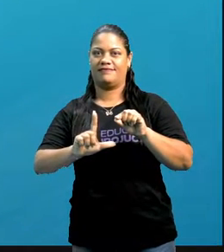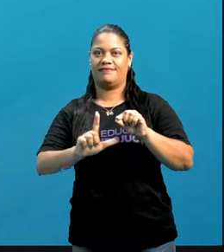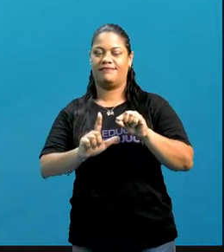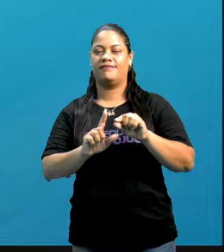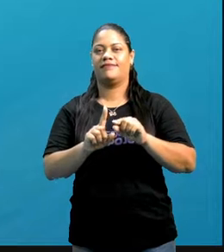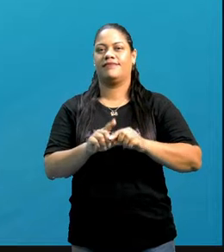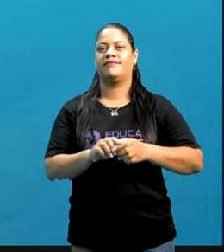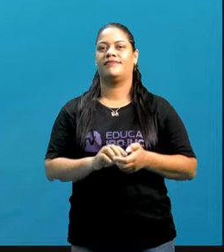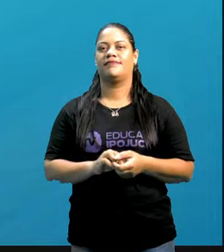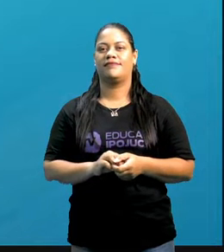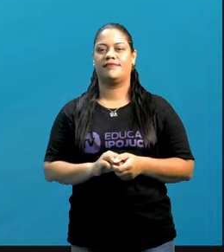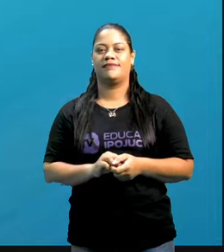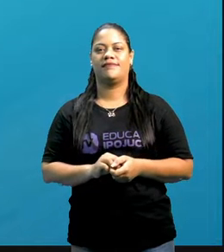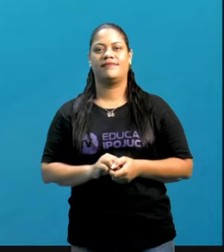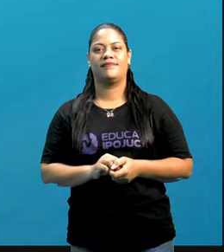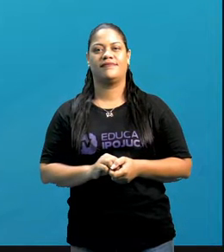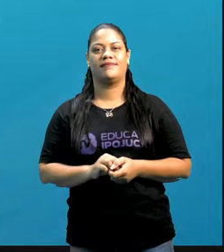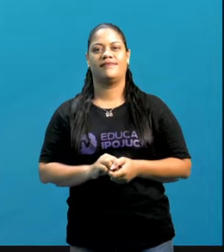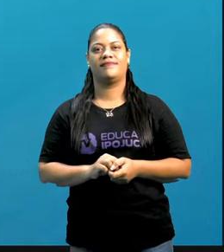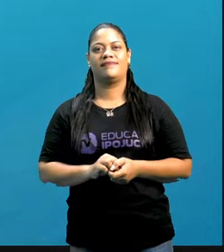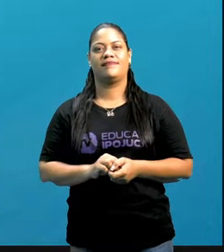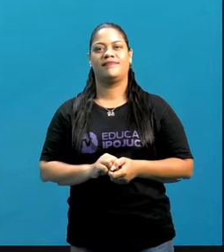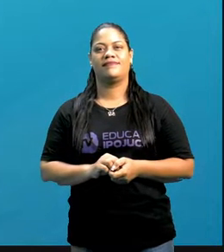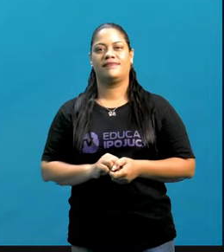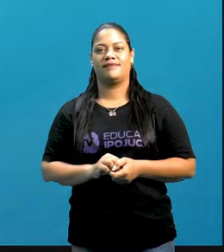em compensação